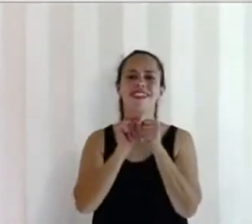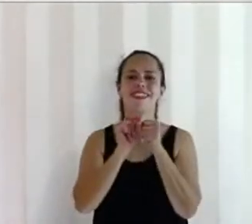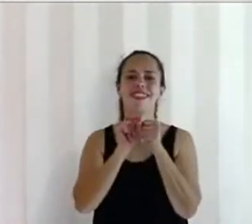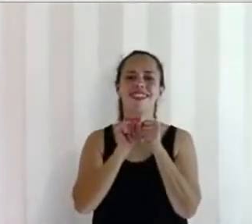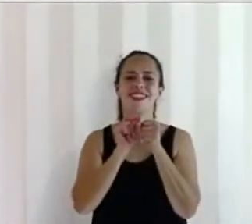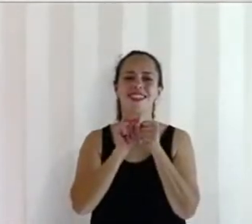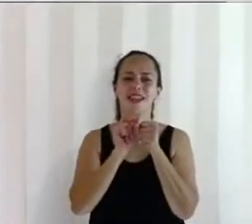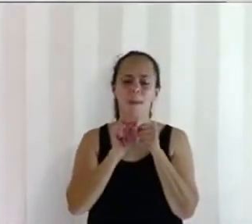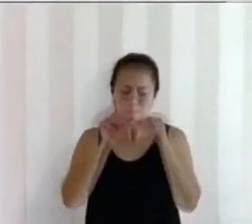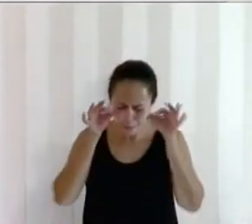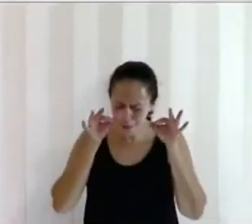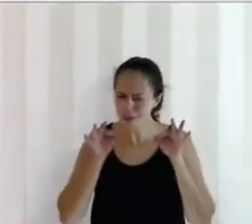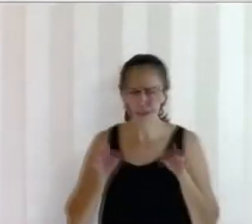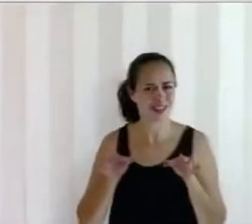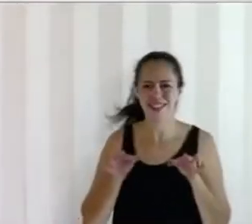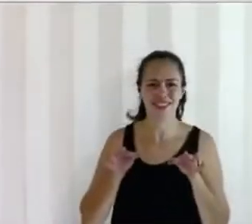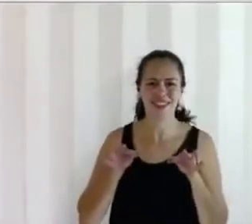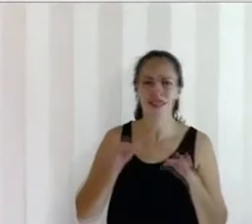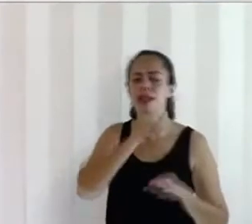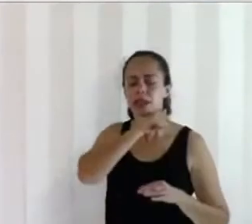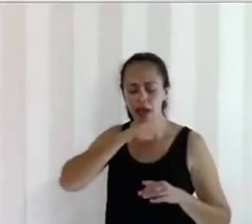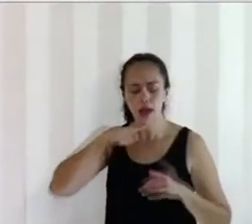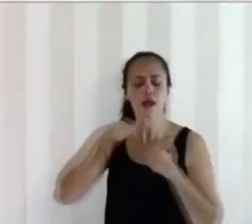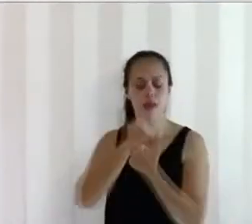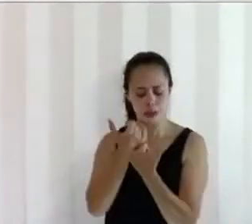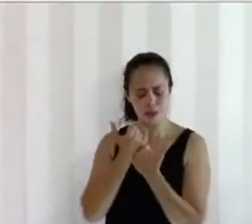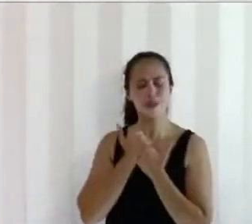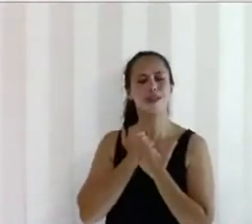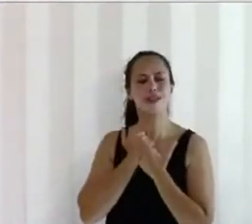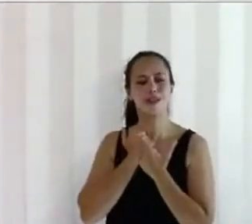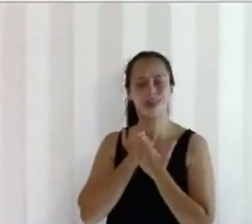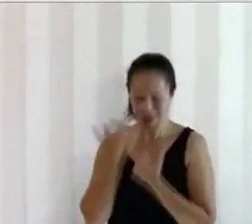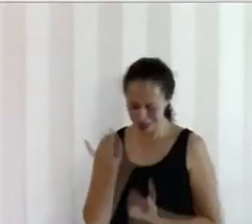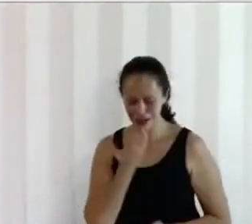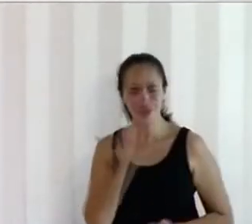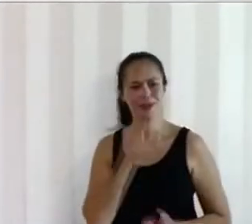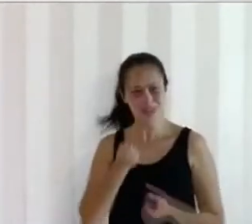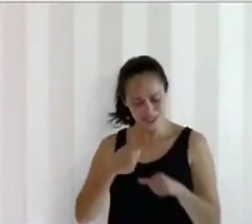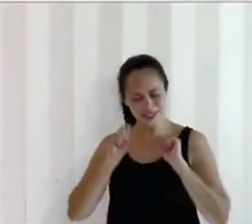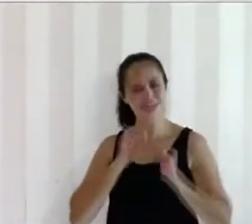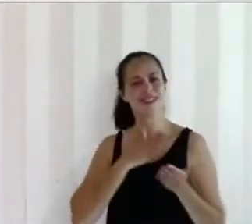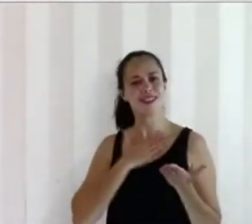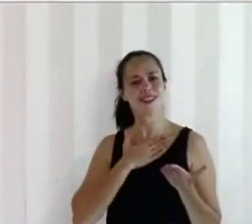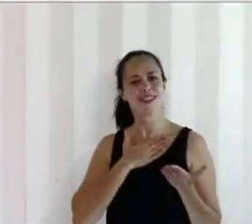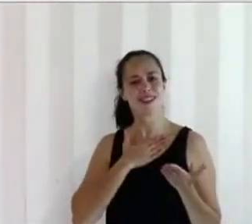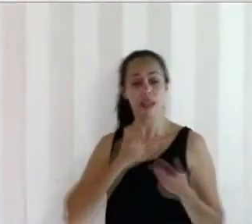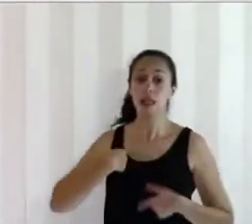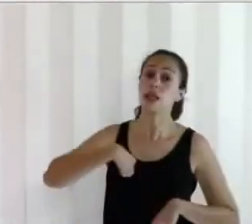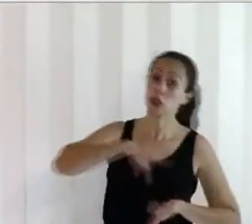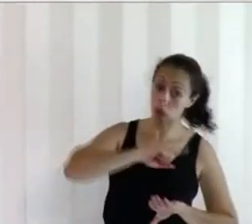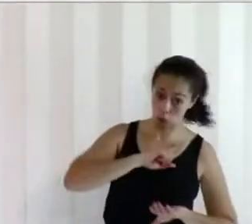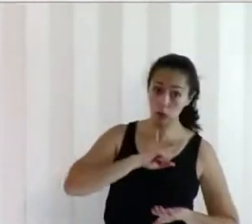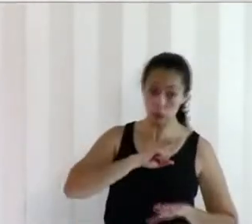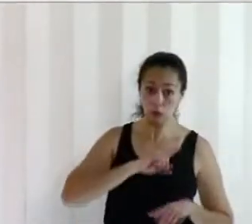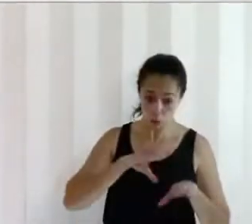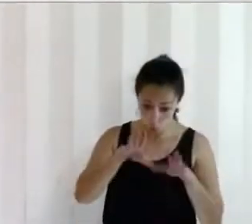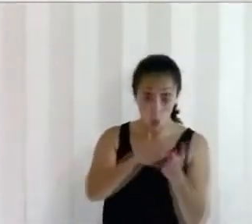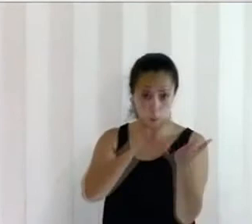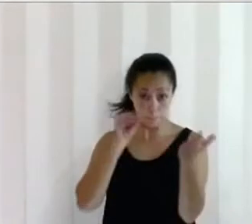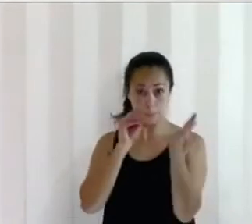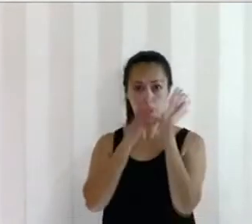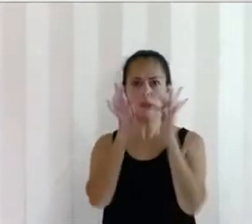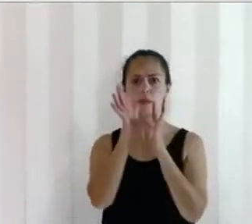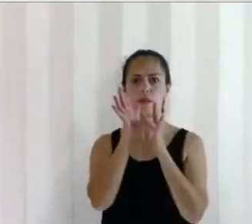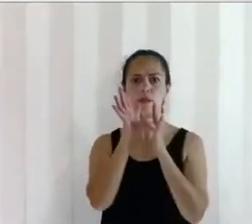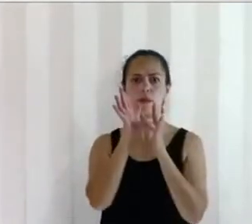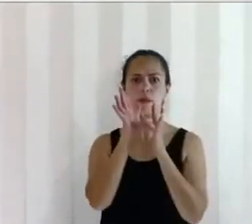Ele cumpriu perfeitamente. E nós, ao cumprirmos de acordo com as nossas condições, nós agradamos